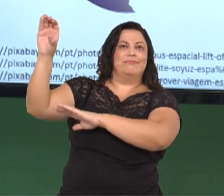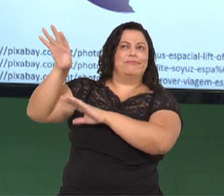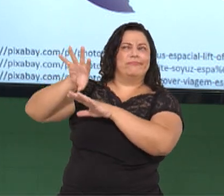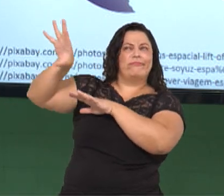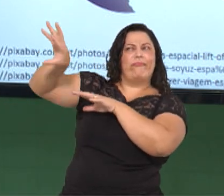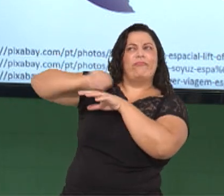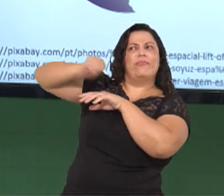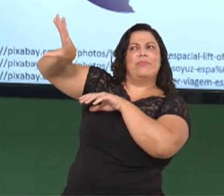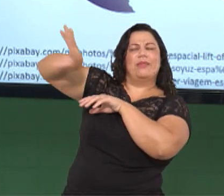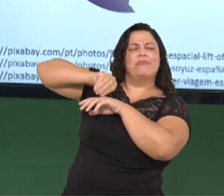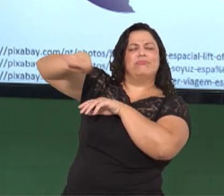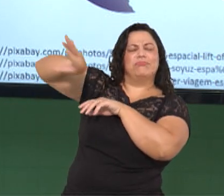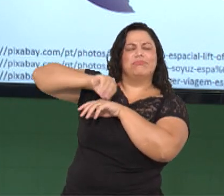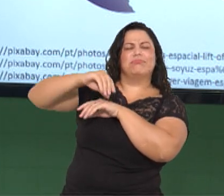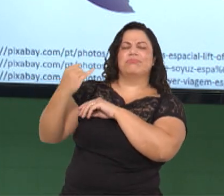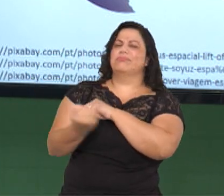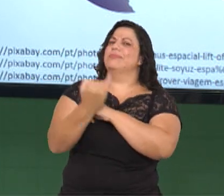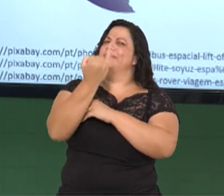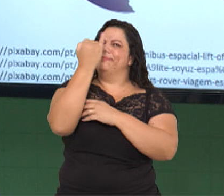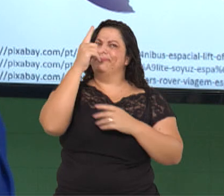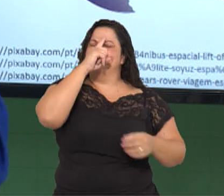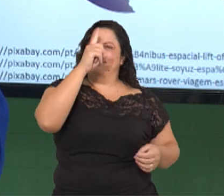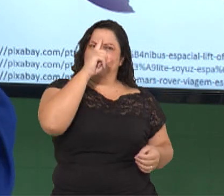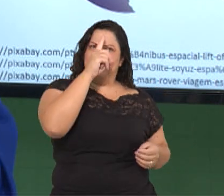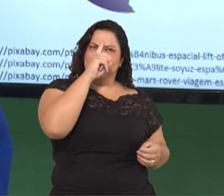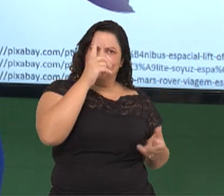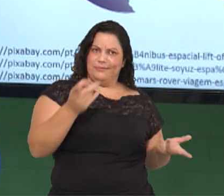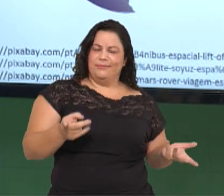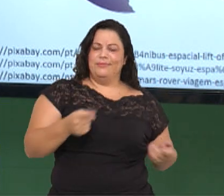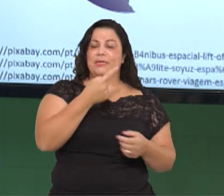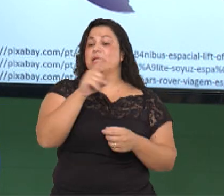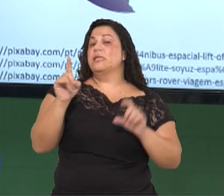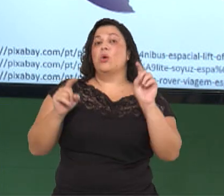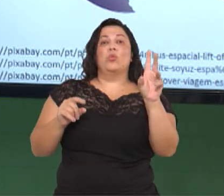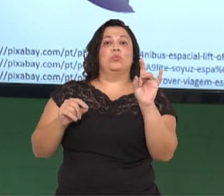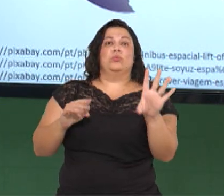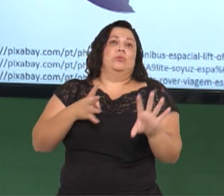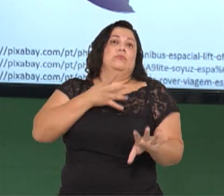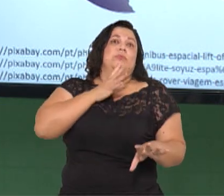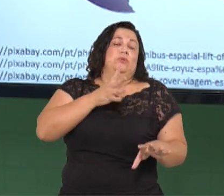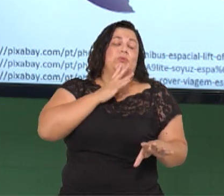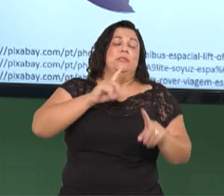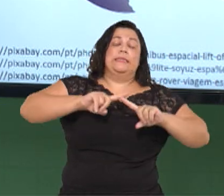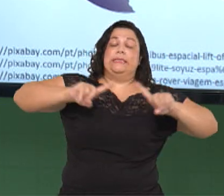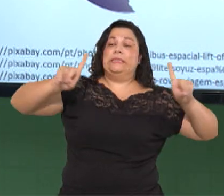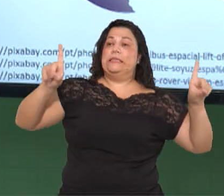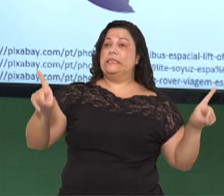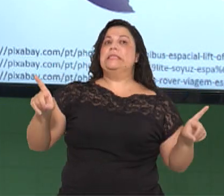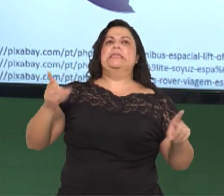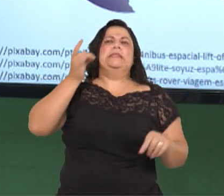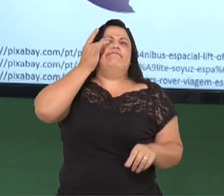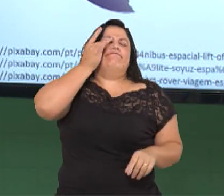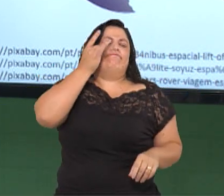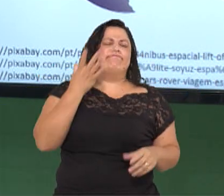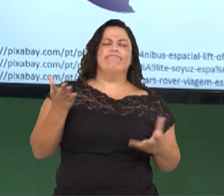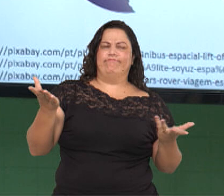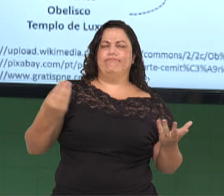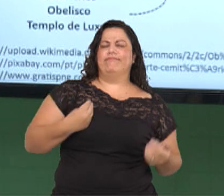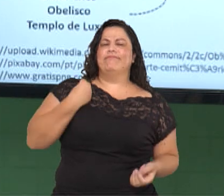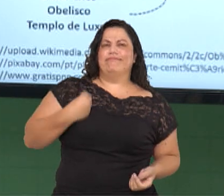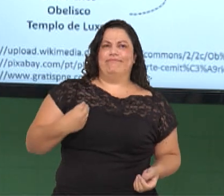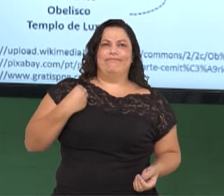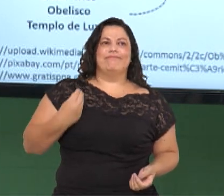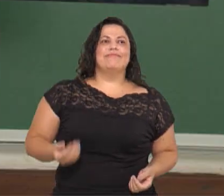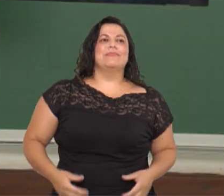esses instrumentos para o nosso cotidiano. Não só para conhecer o espaço, mas para facilitar a nossa